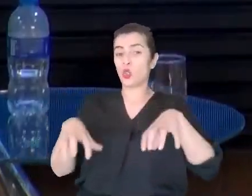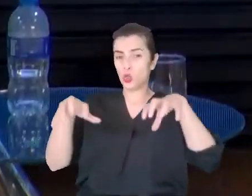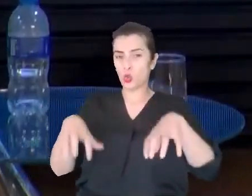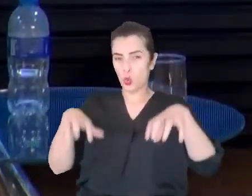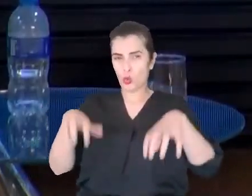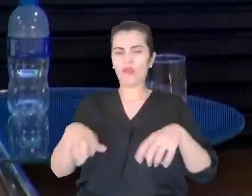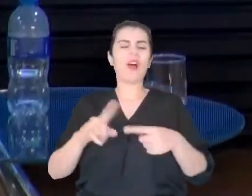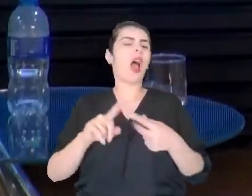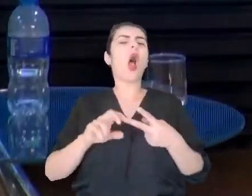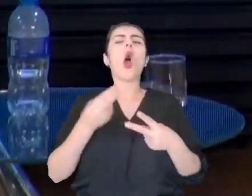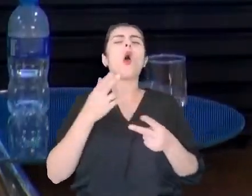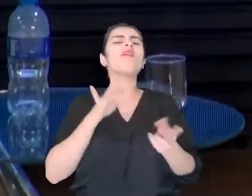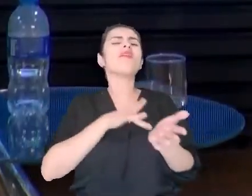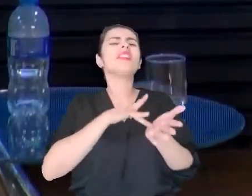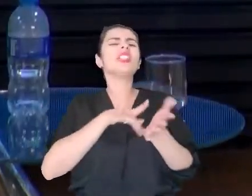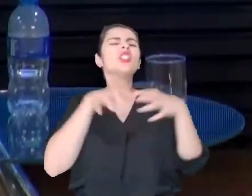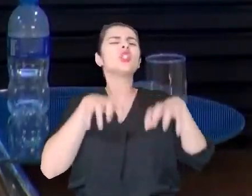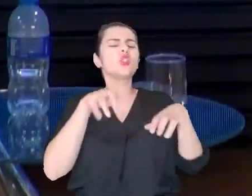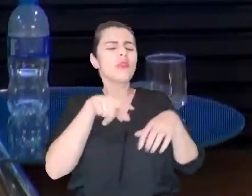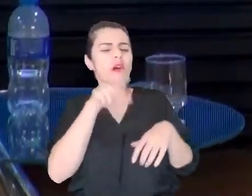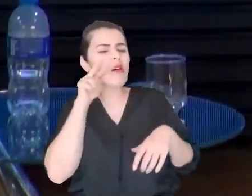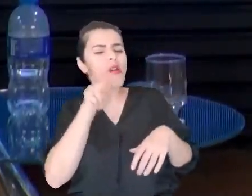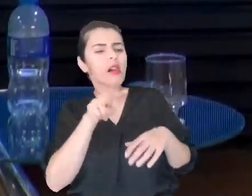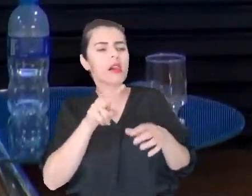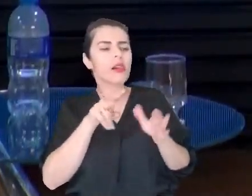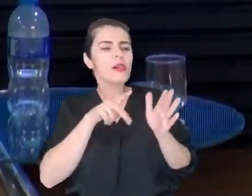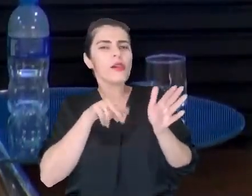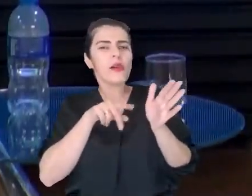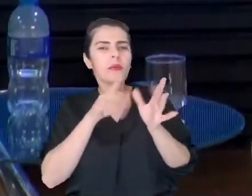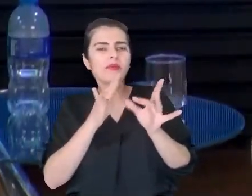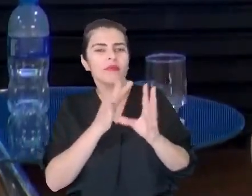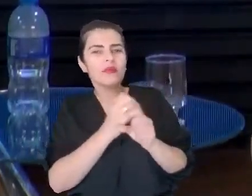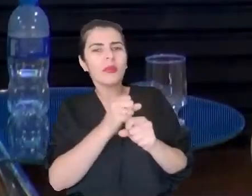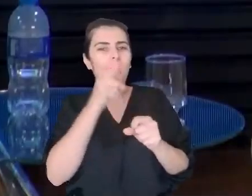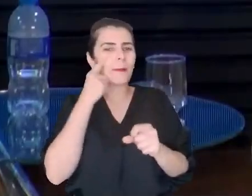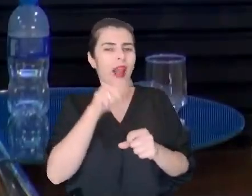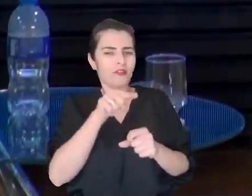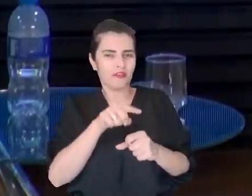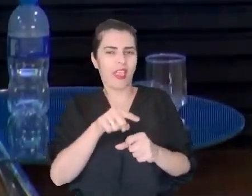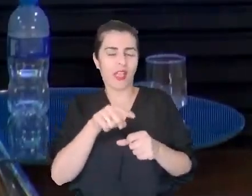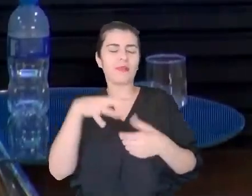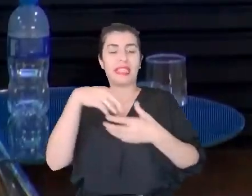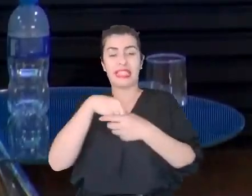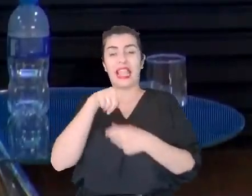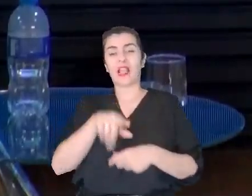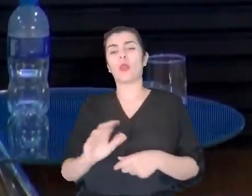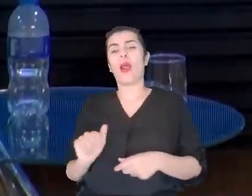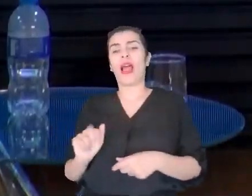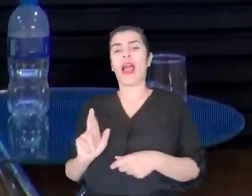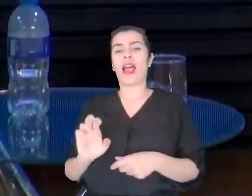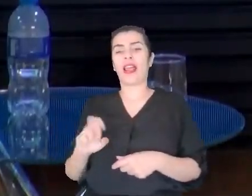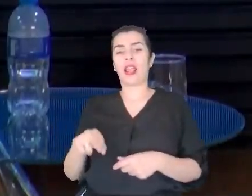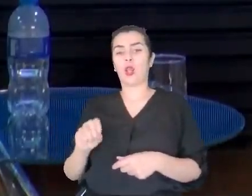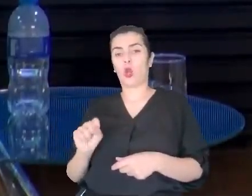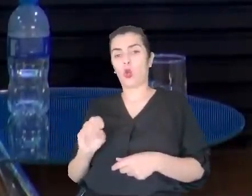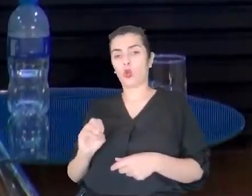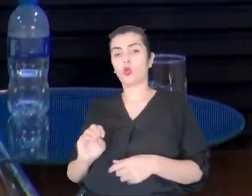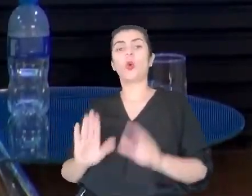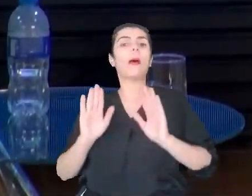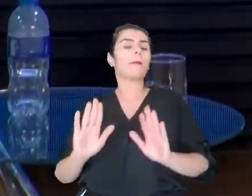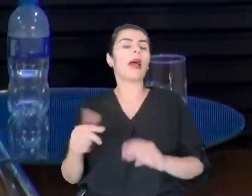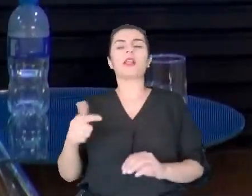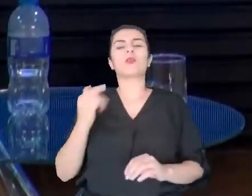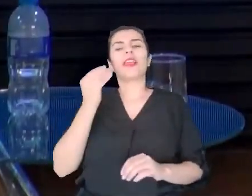durante a execução do aterro, né, e o rejeito arenoso atual, né, mas nós não temos, né, de fato, a experiência de operar um